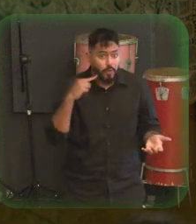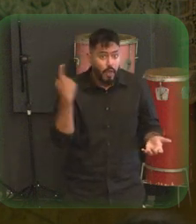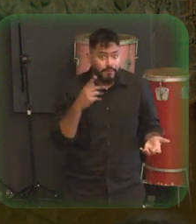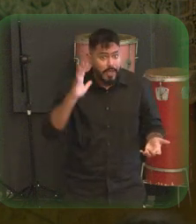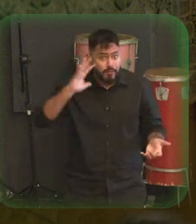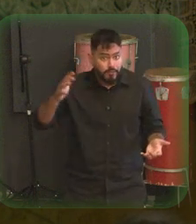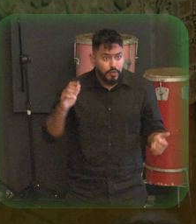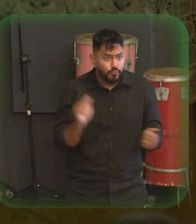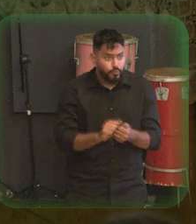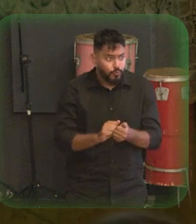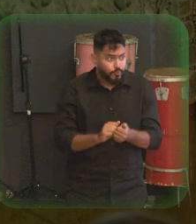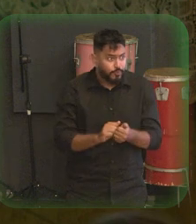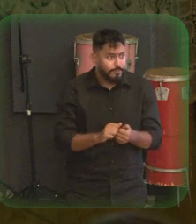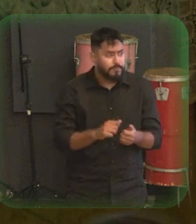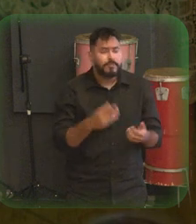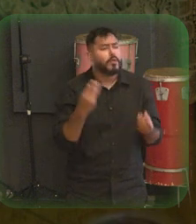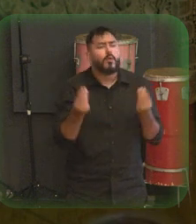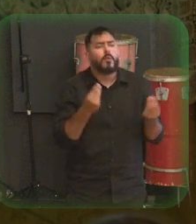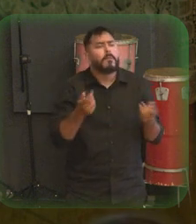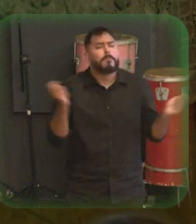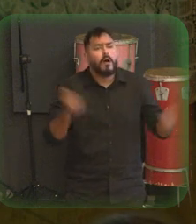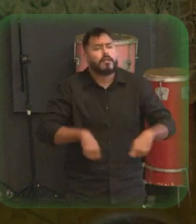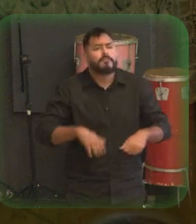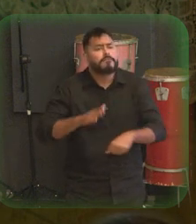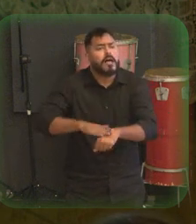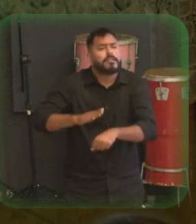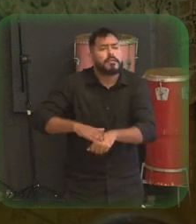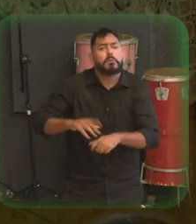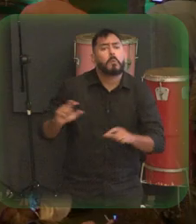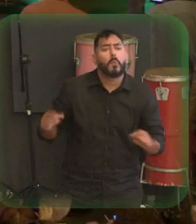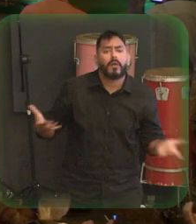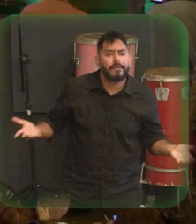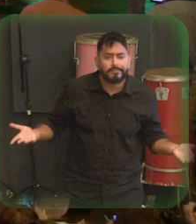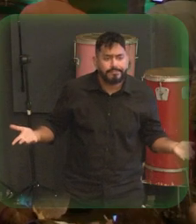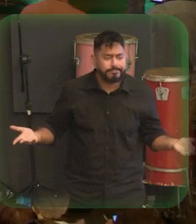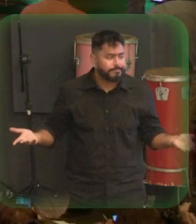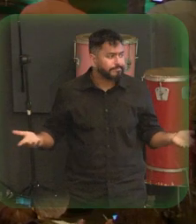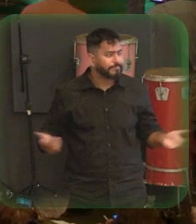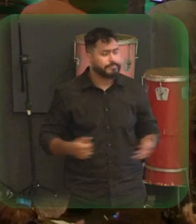juntos. O que a gente pode fazer juntos para resolver isso?